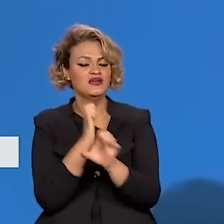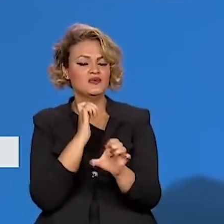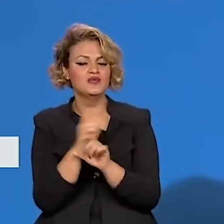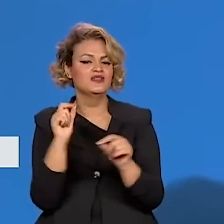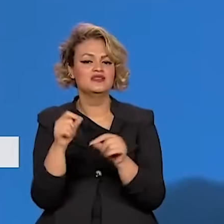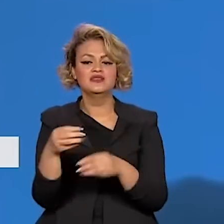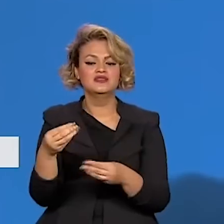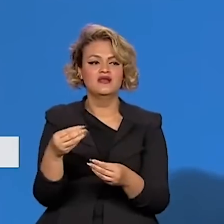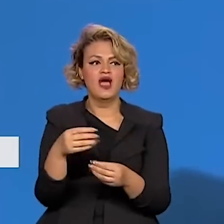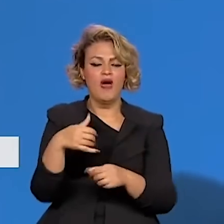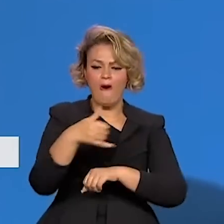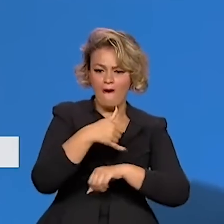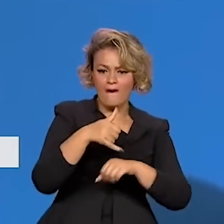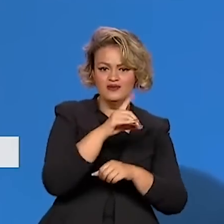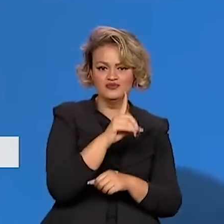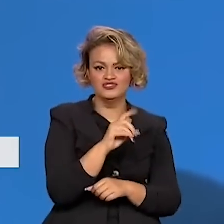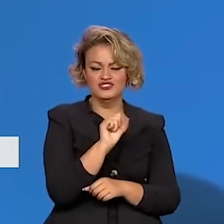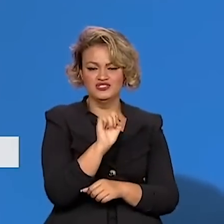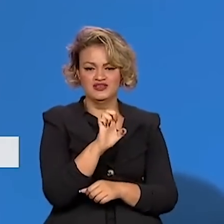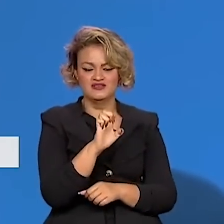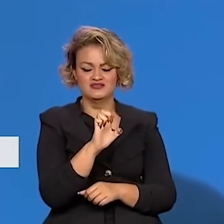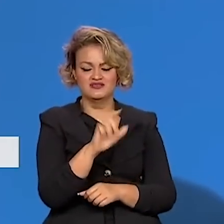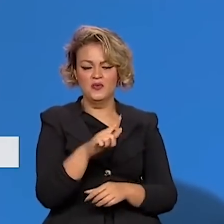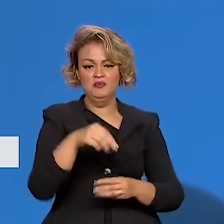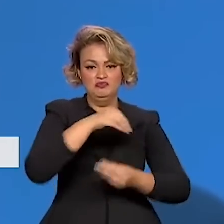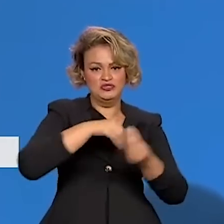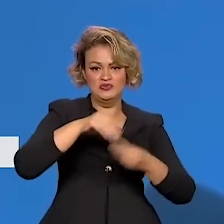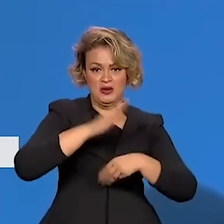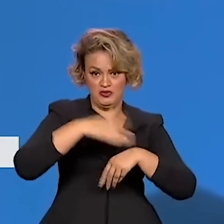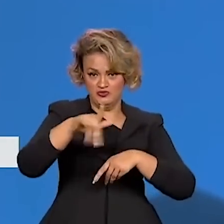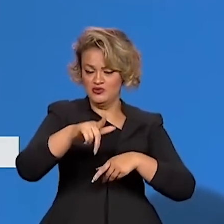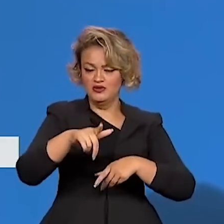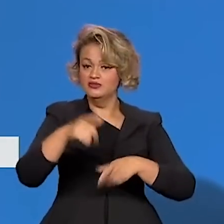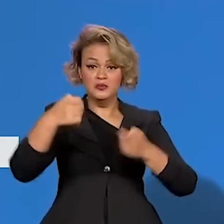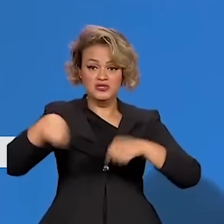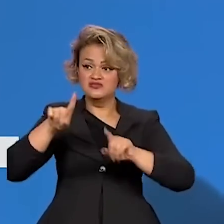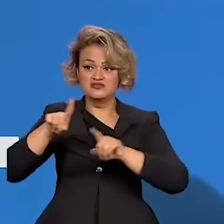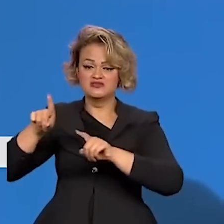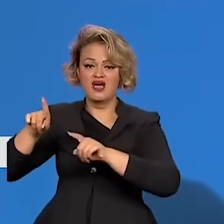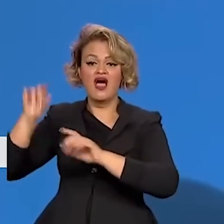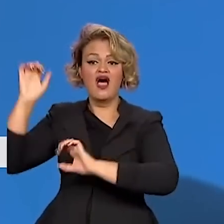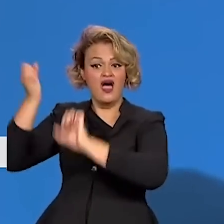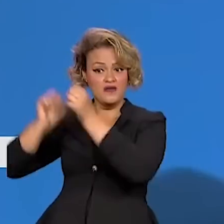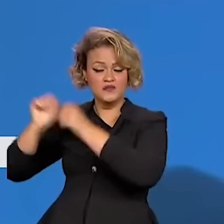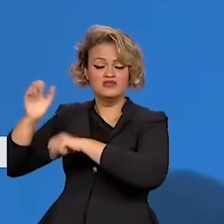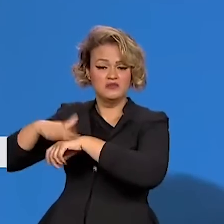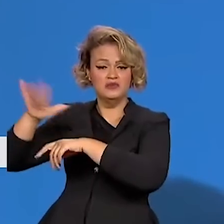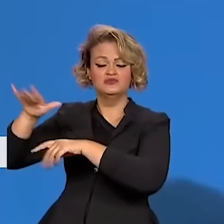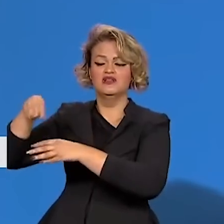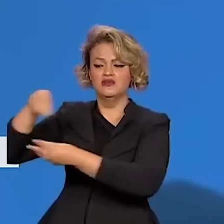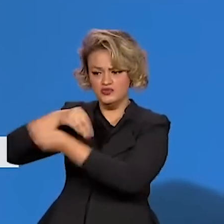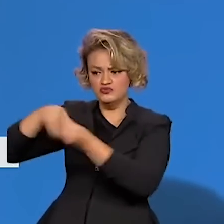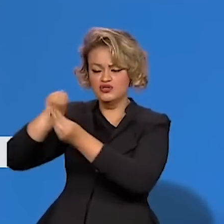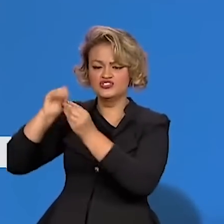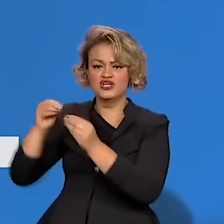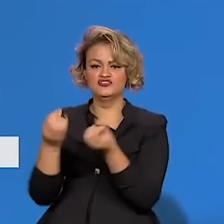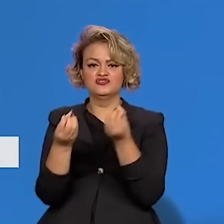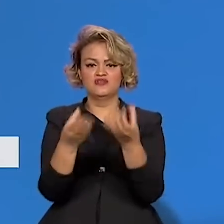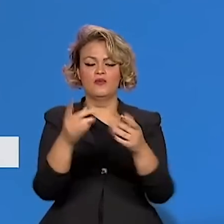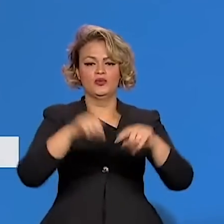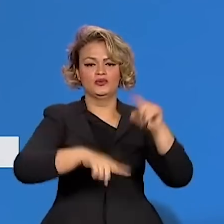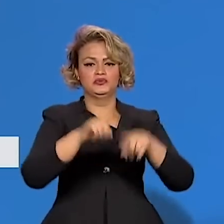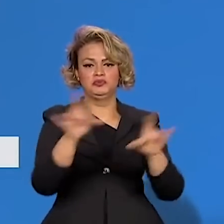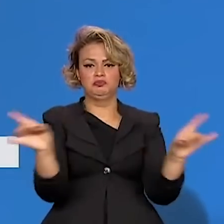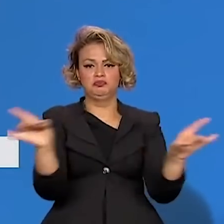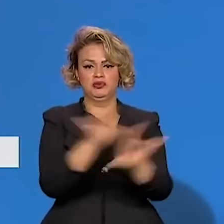não precisar misturar o óleo a própria refinaria vai refinar o biodiesel junto com o diesel e vai